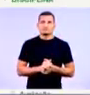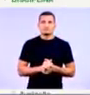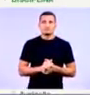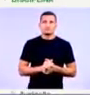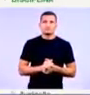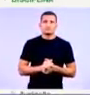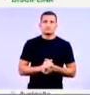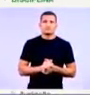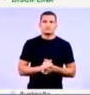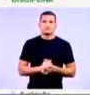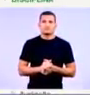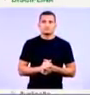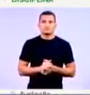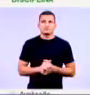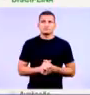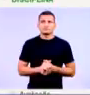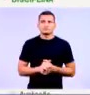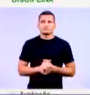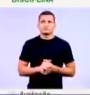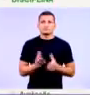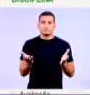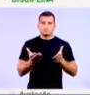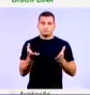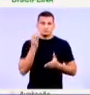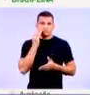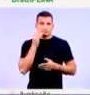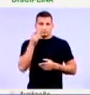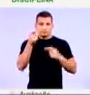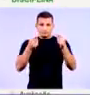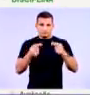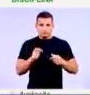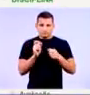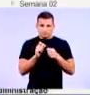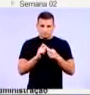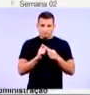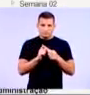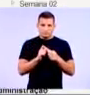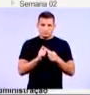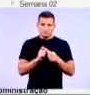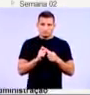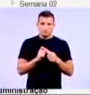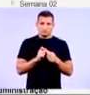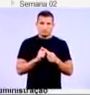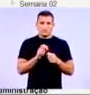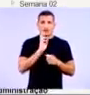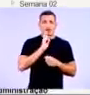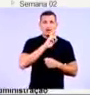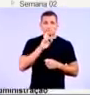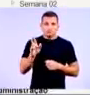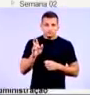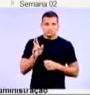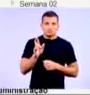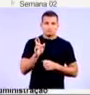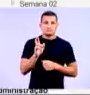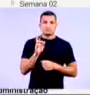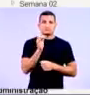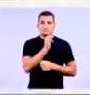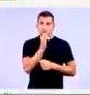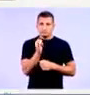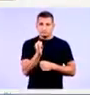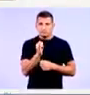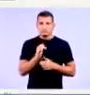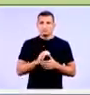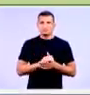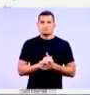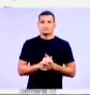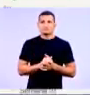fez o questionário, que o questionário está encerrado e que você vai ter a devolutiva dele. Então, aqui questionário